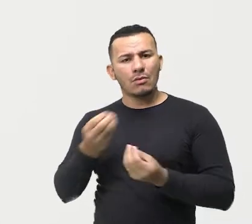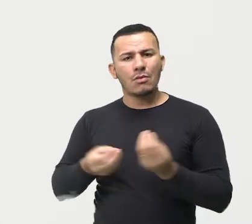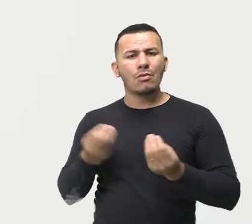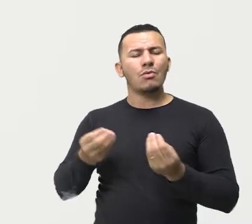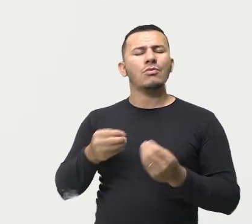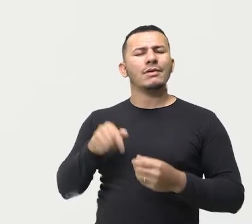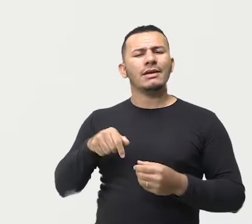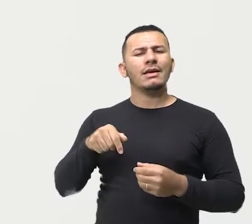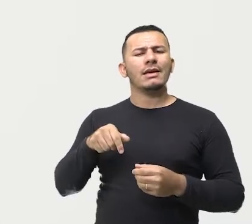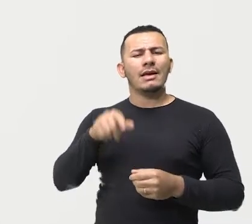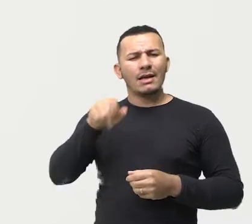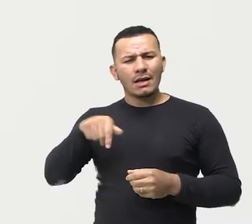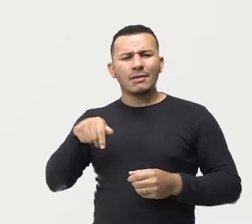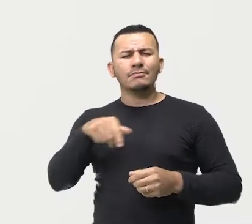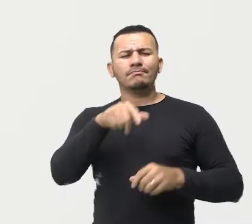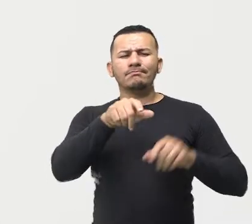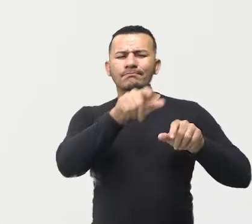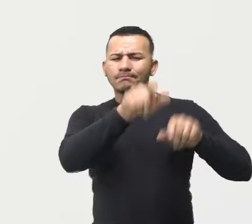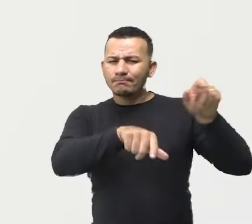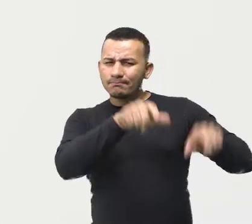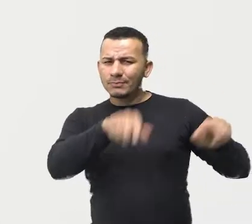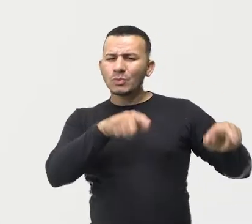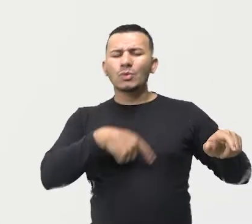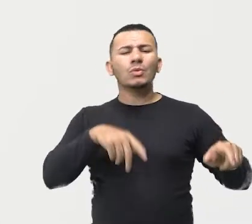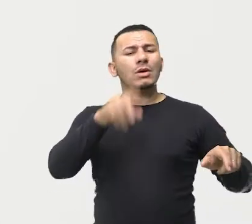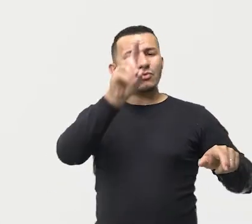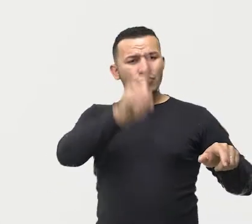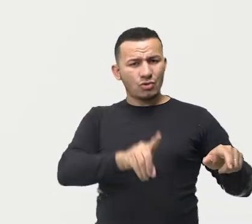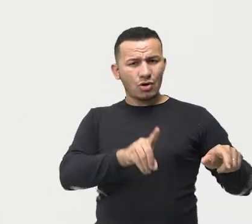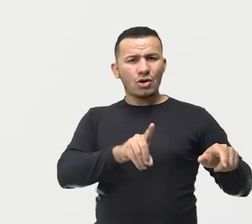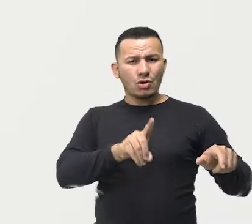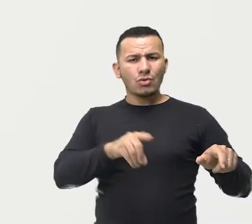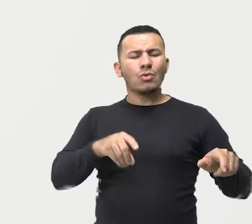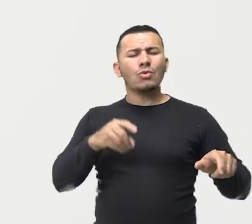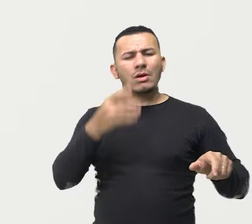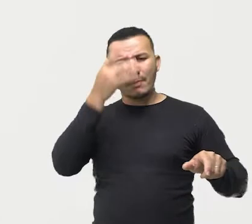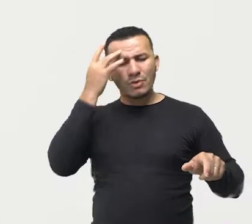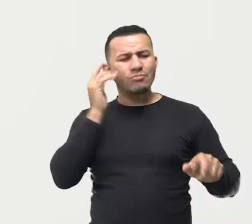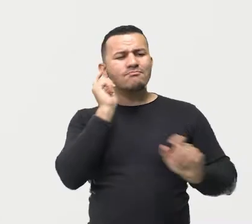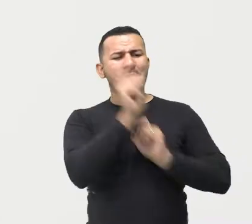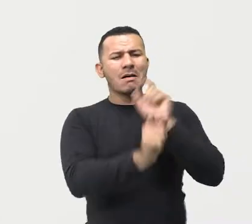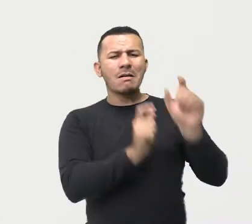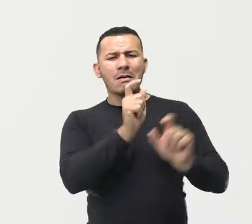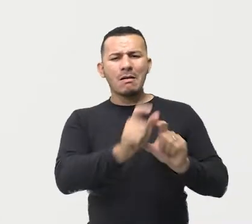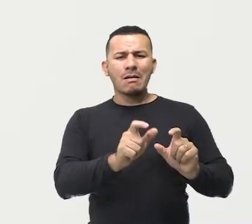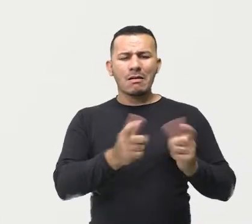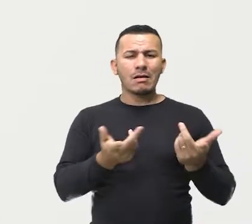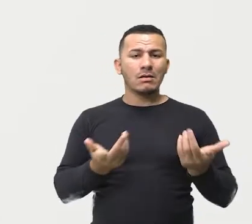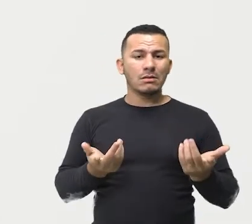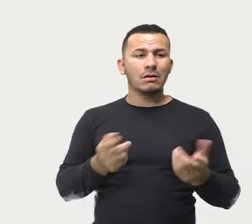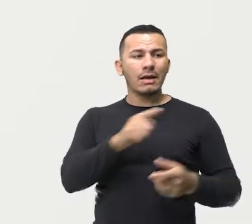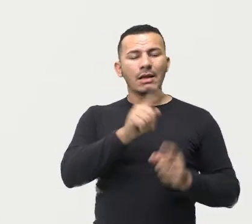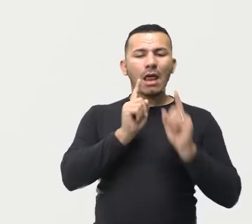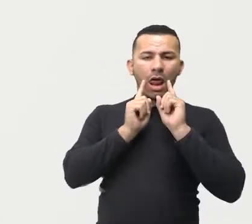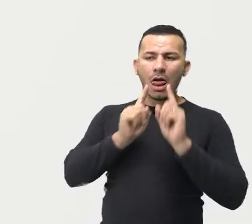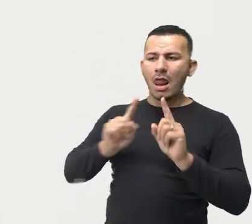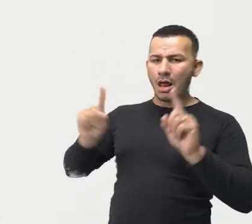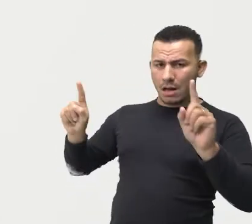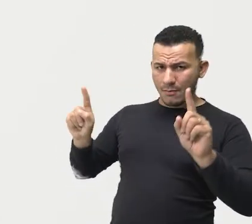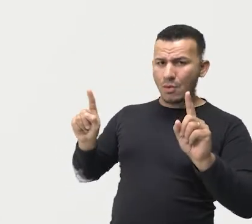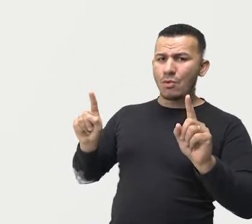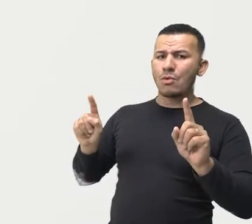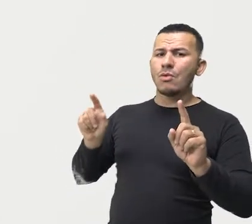relapsa com que nosso ilustre diretor foi tratado quando de sua reclamação